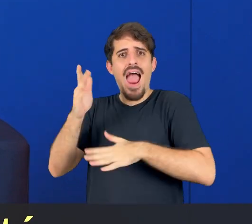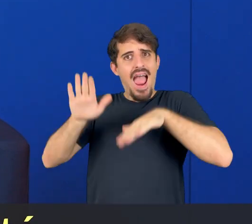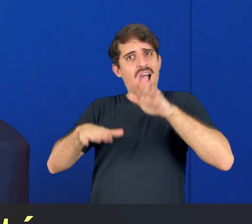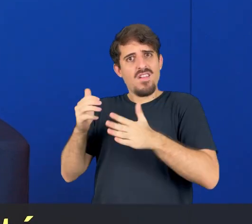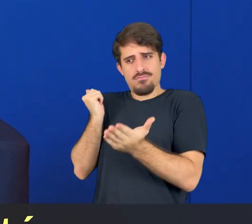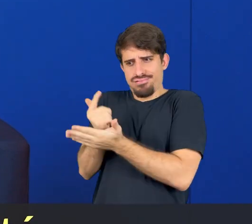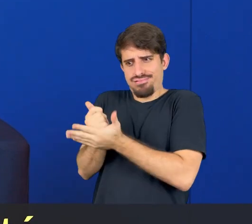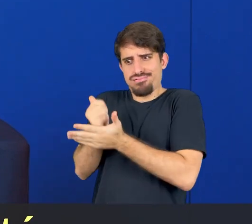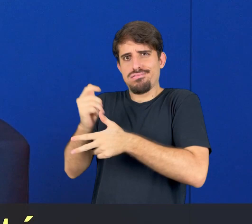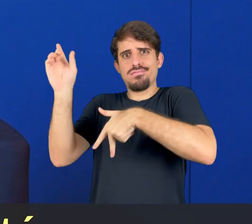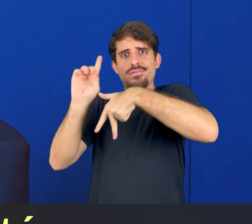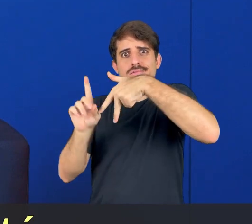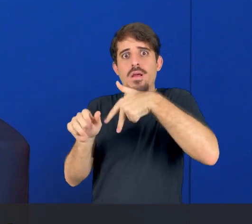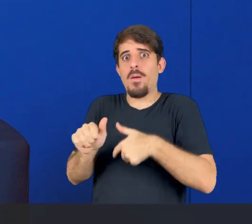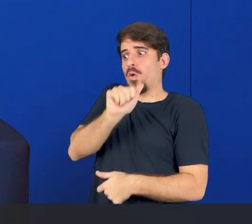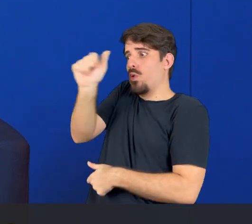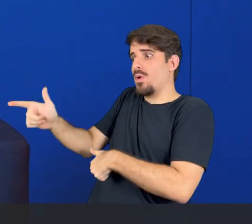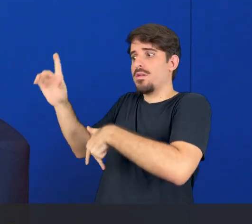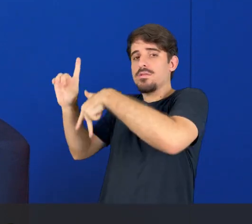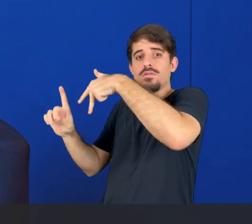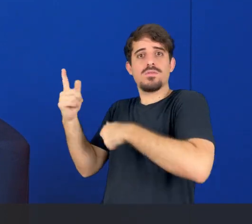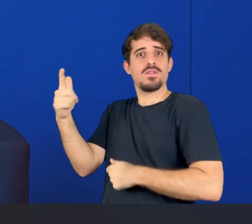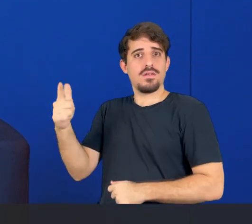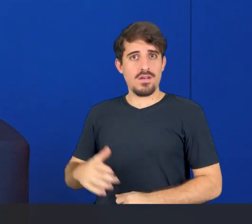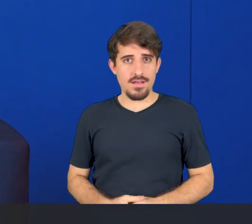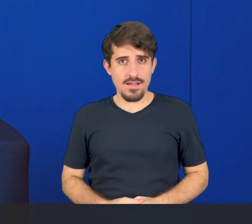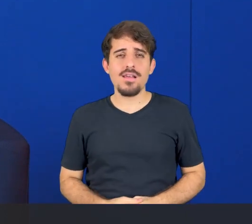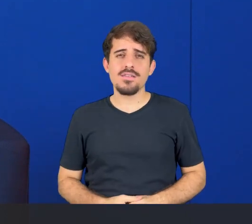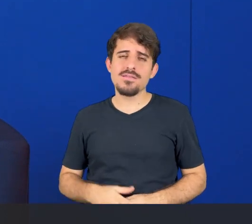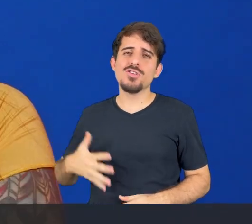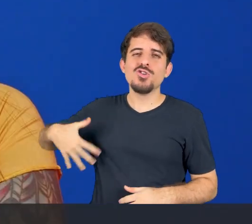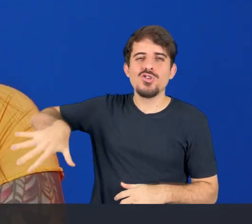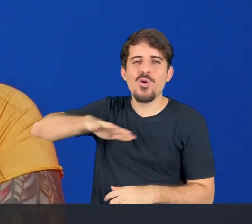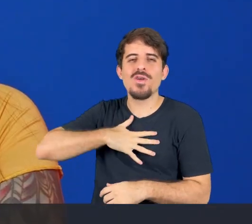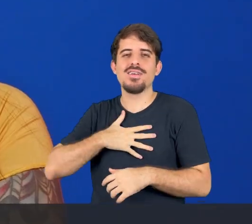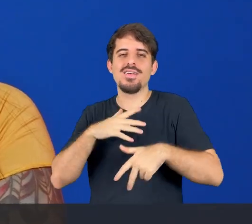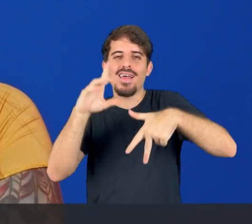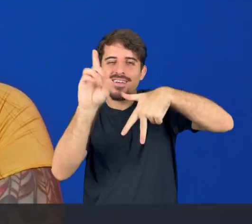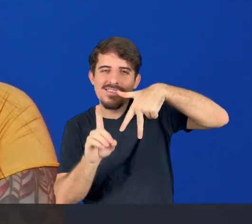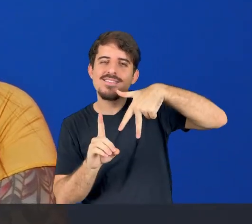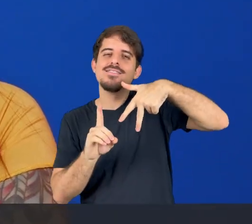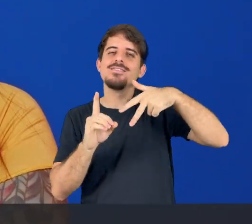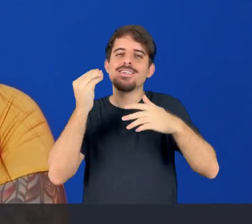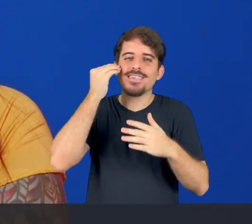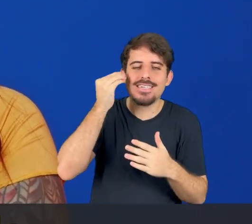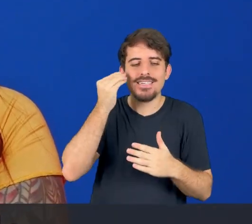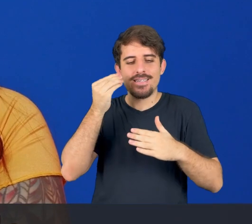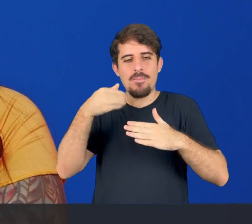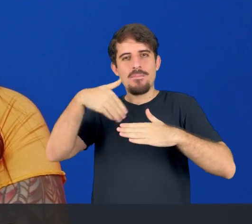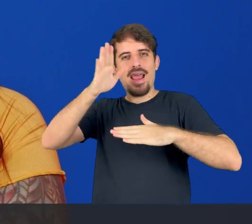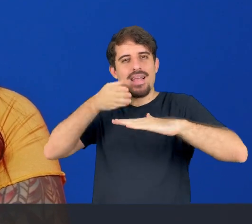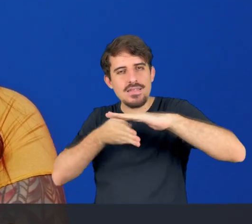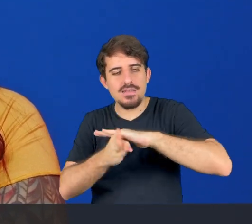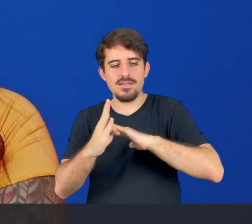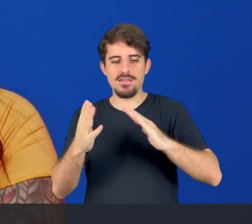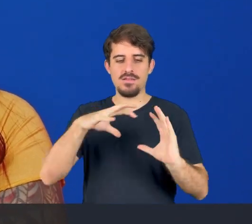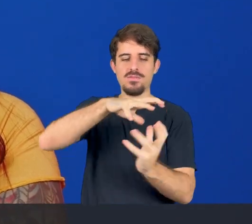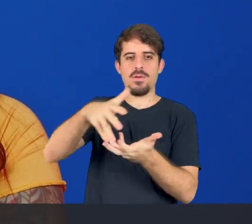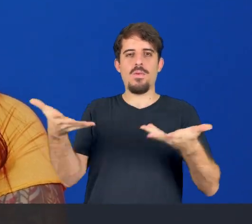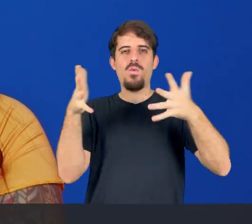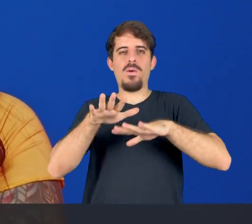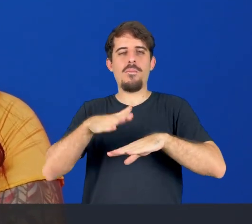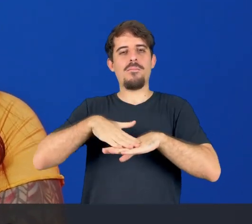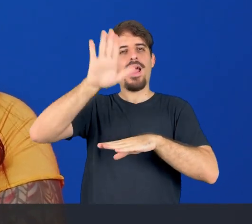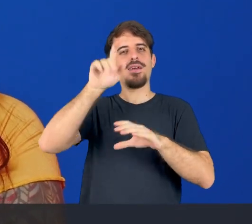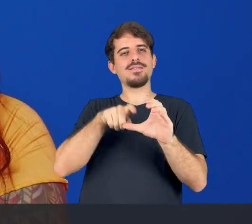público consumidor, às vezes até muito mais do que uma pessoa que não tem deficiência. A gente que tem deficiência, a gente quer um mundo mais inclusivo para que a